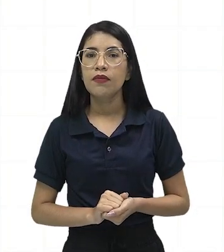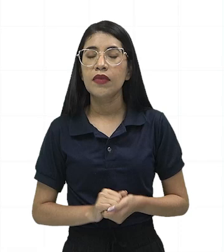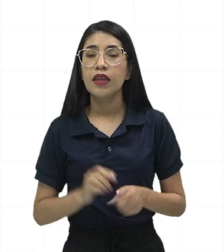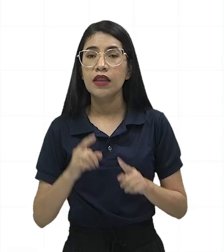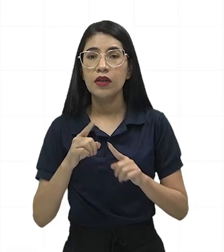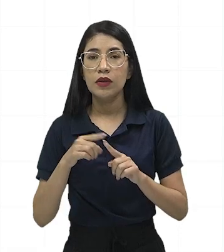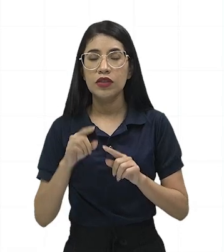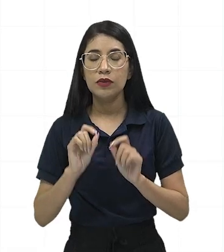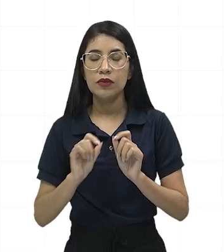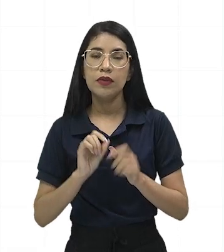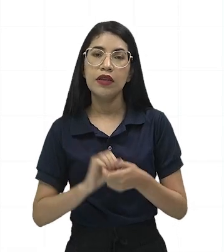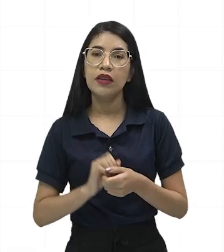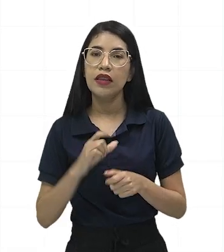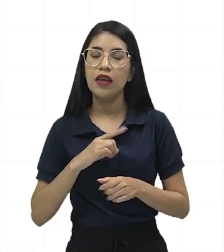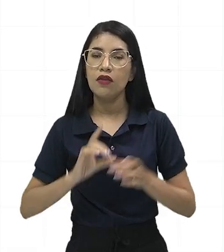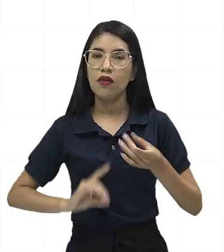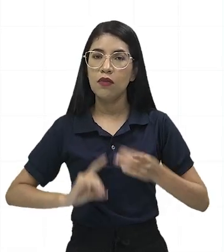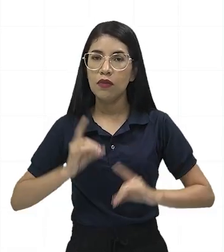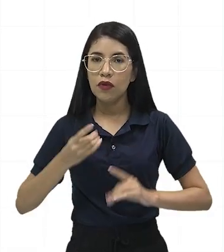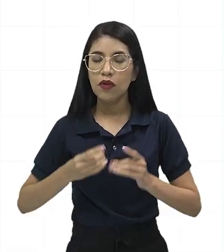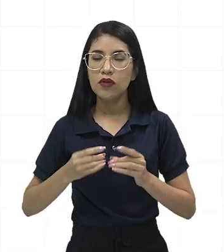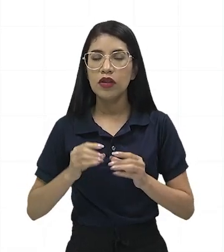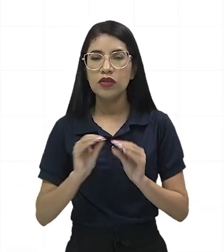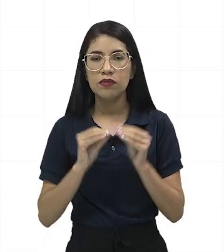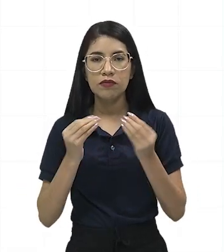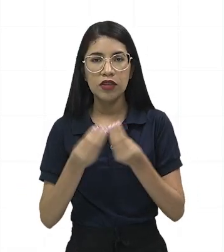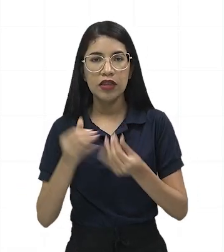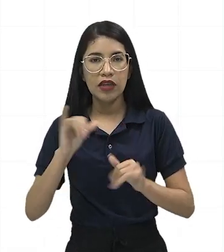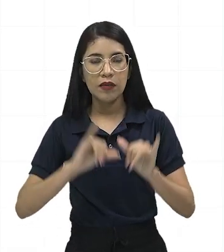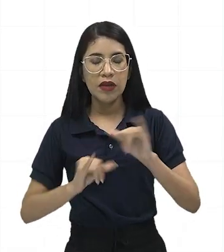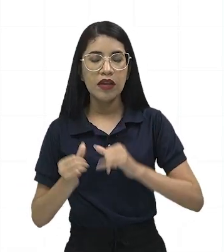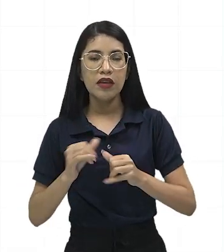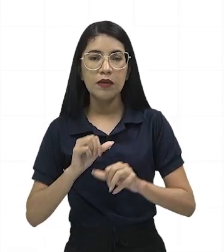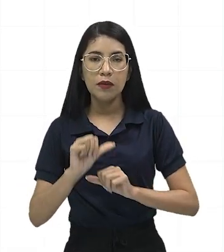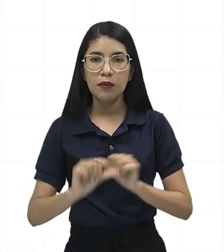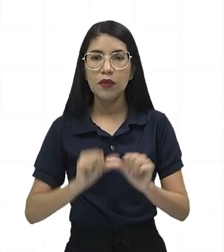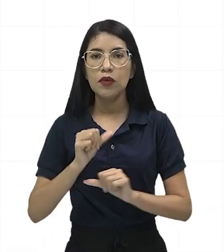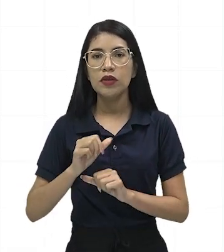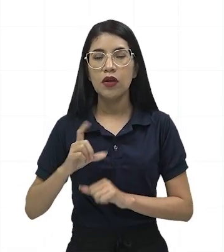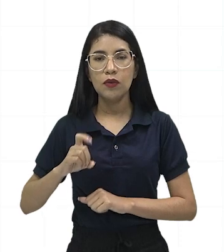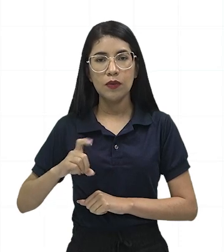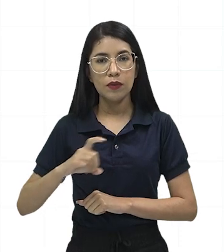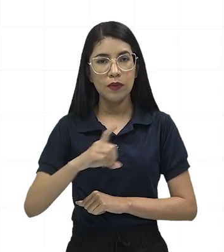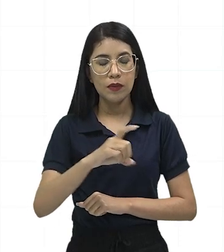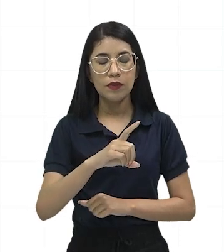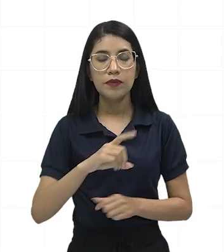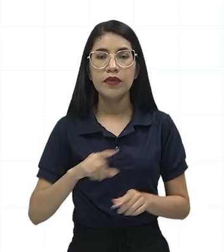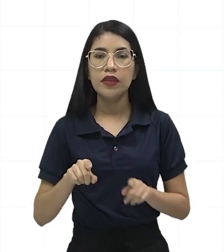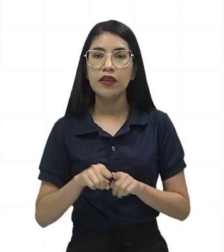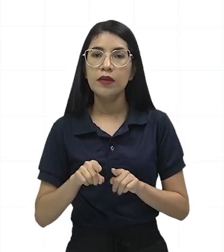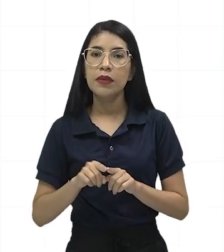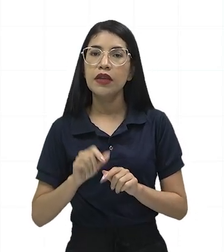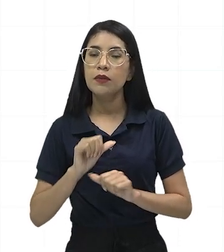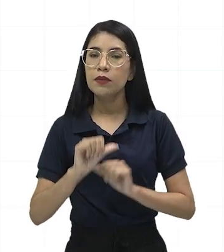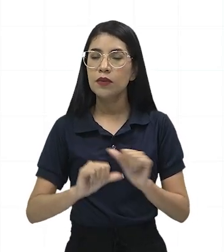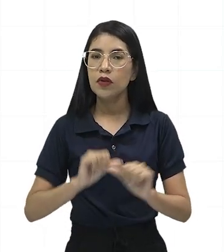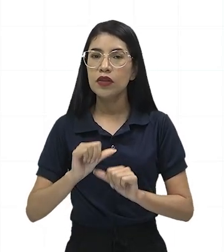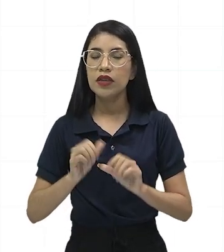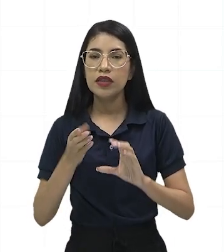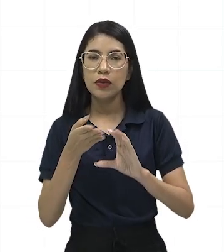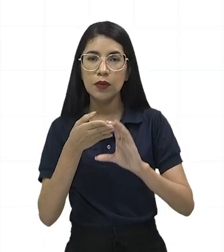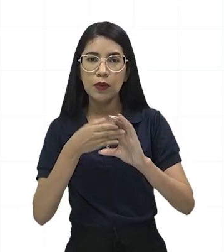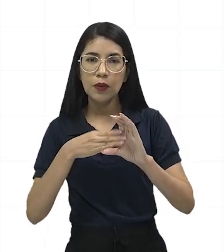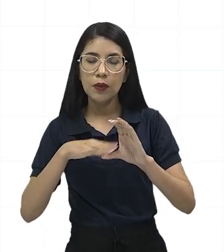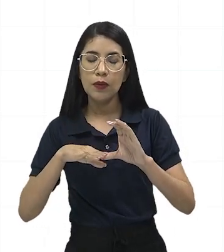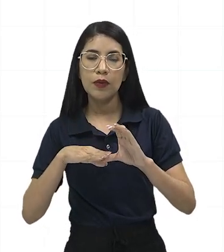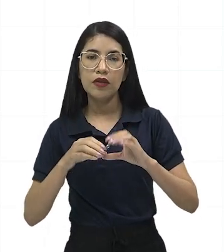libera hormônios ou substâncias químicas que alteram a mobilidade dos espermatozoides ou provocam mudanças no endométrio,